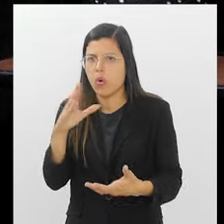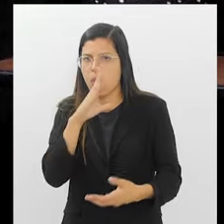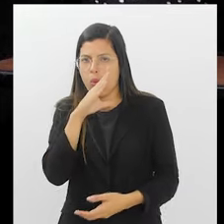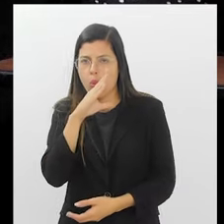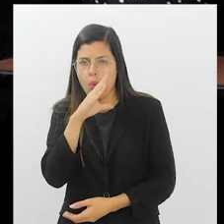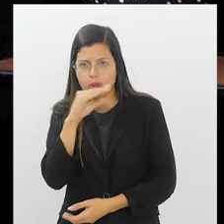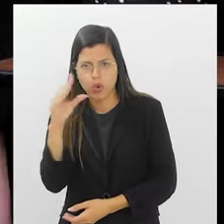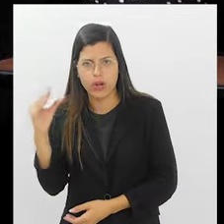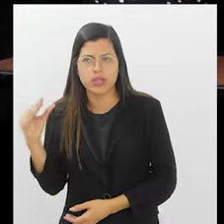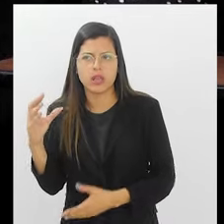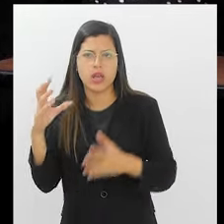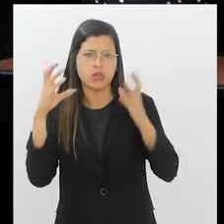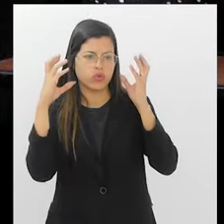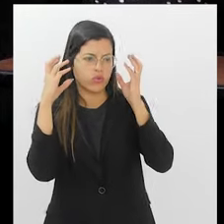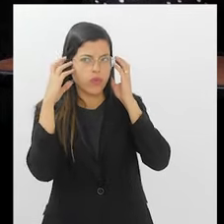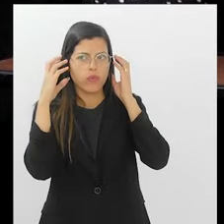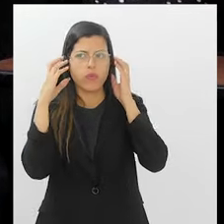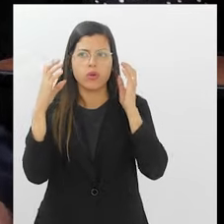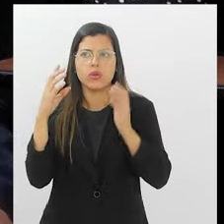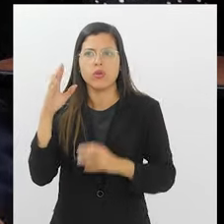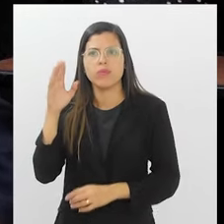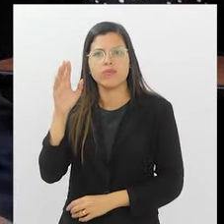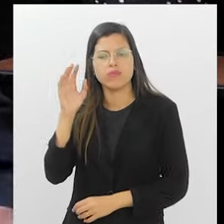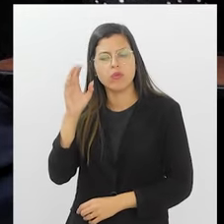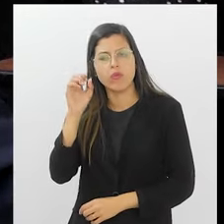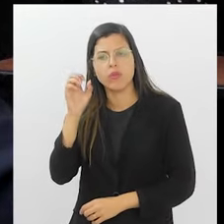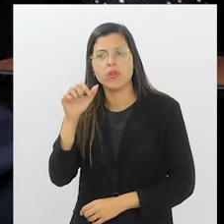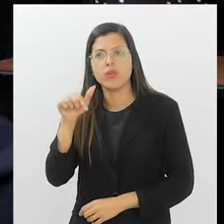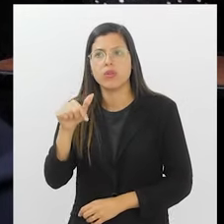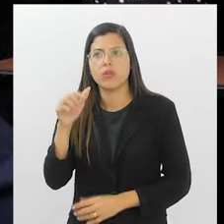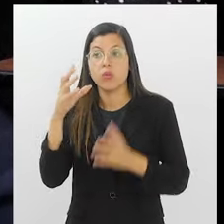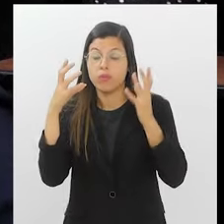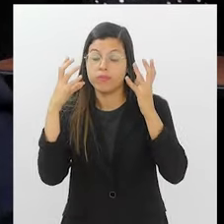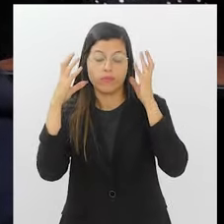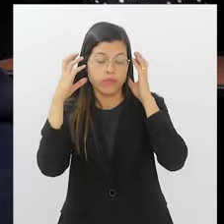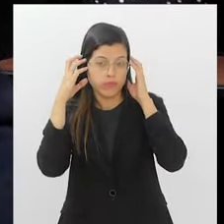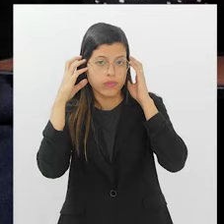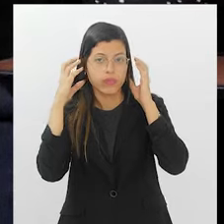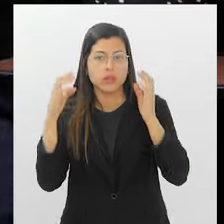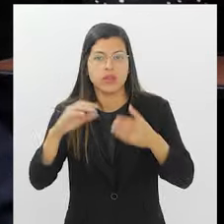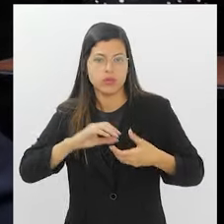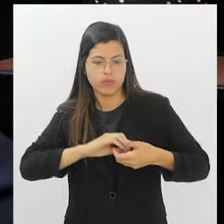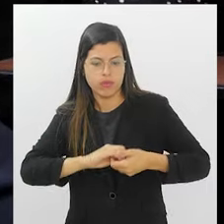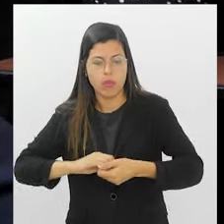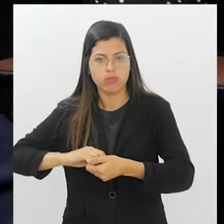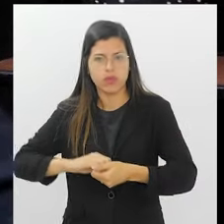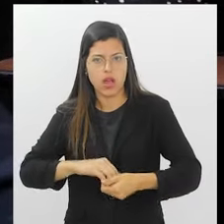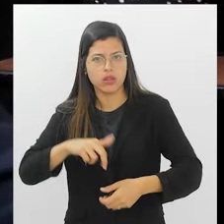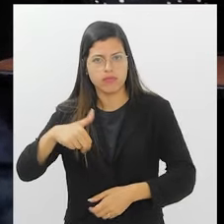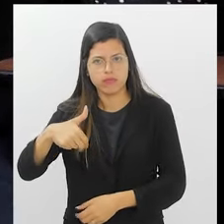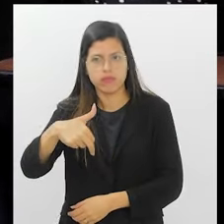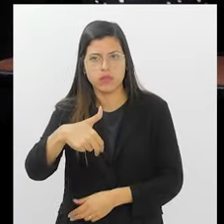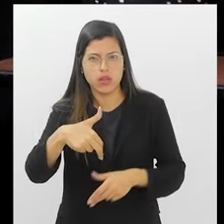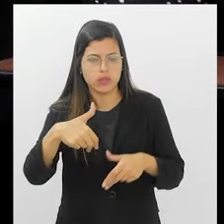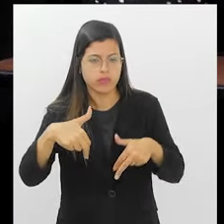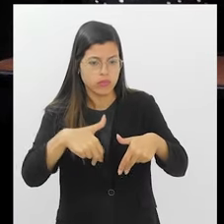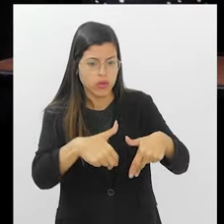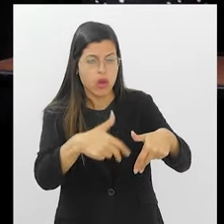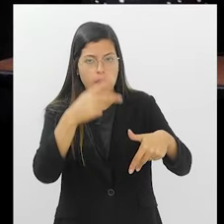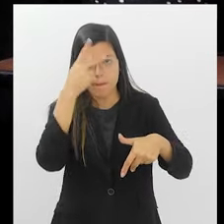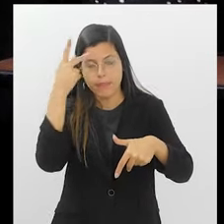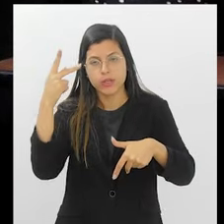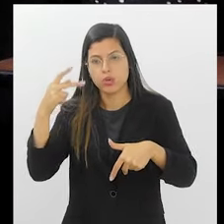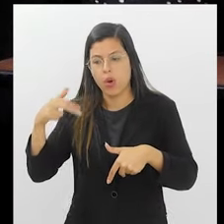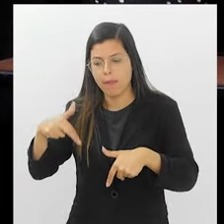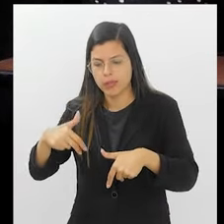adolescente, tá? Com fone de ouvido e tal, ela de mão dada com ele, e ele, né, vindo. E uma pessoa